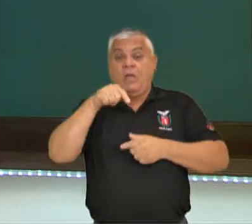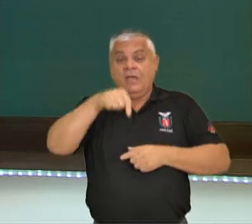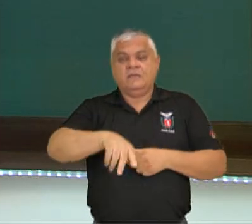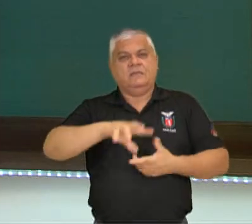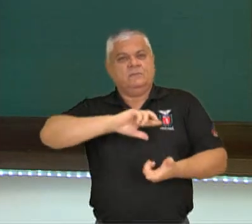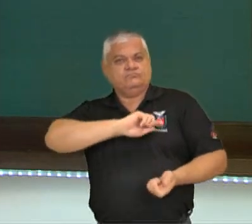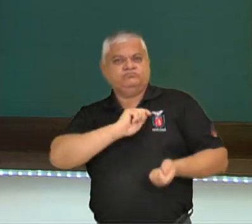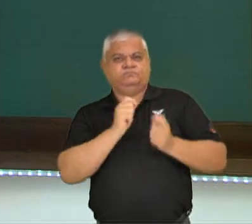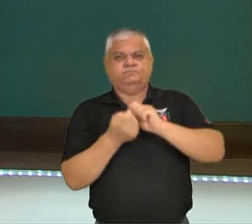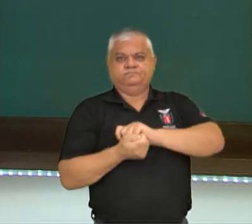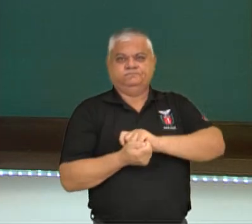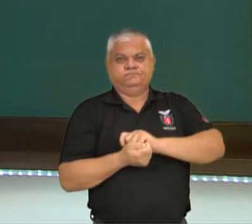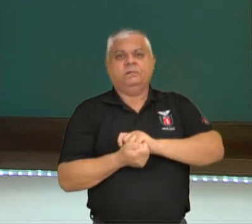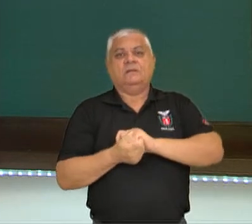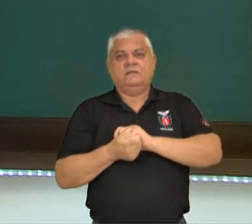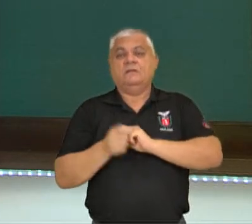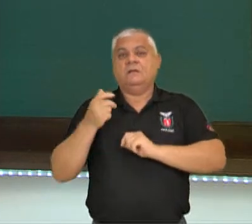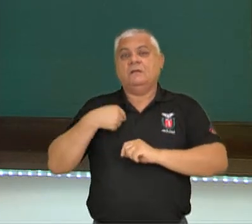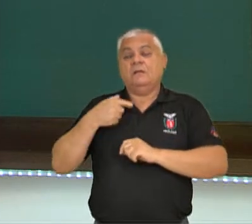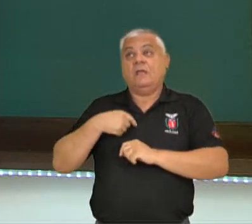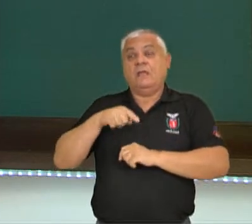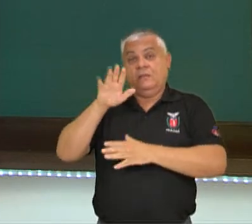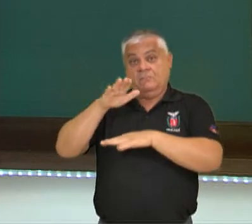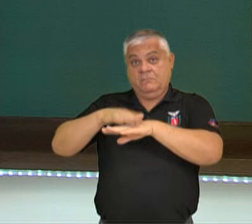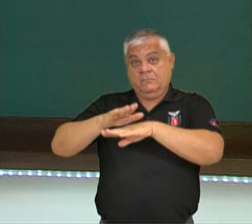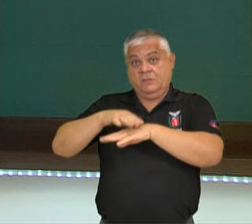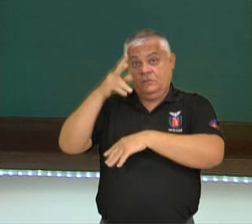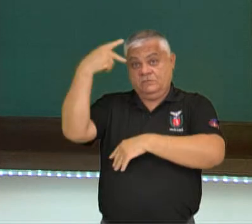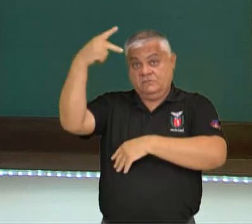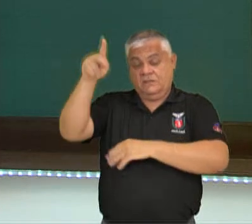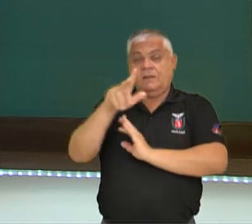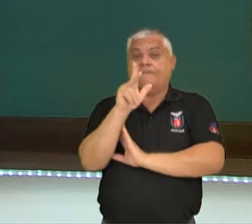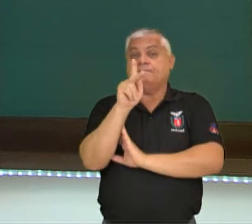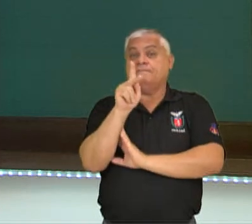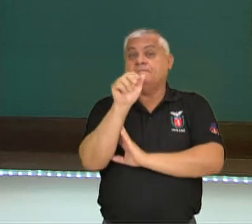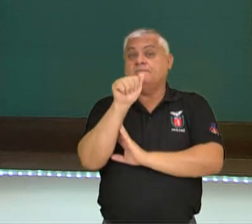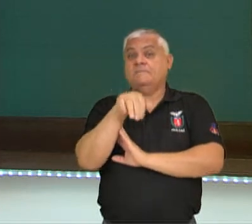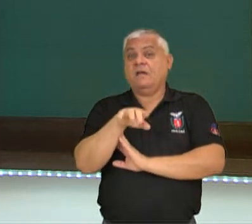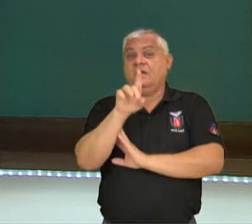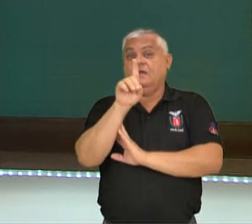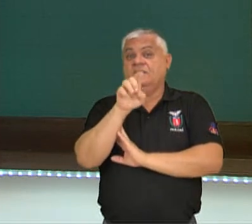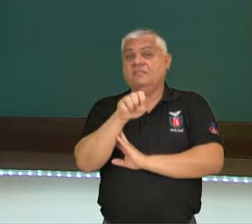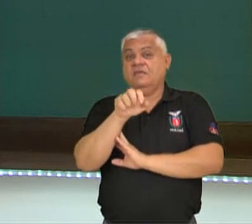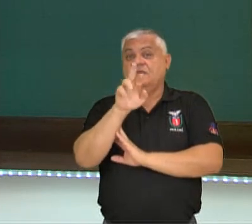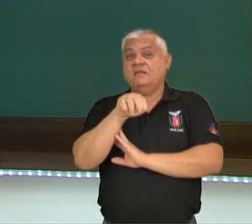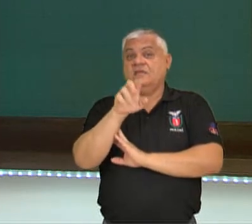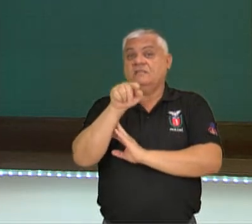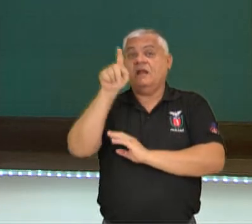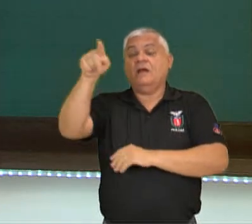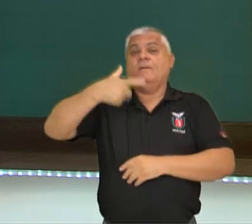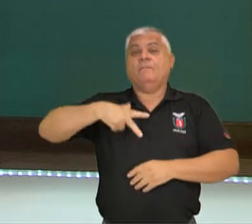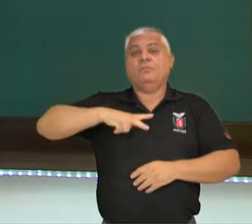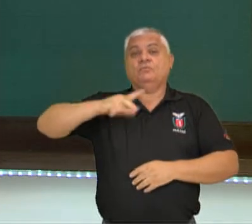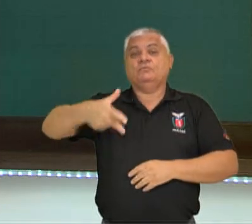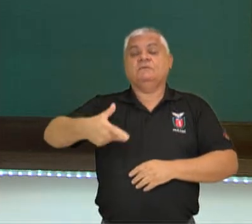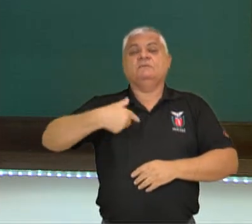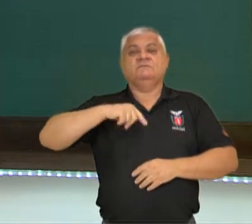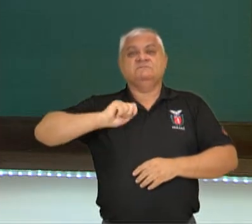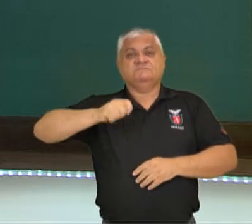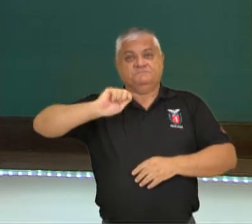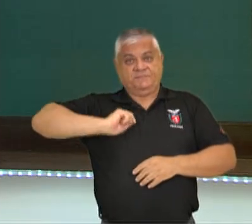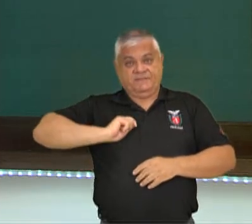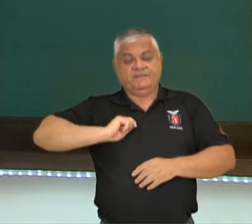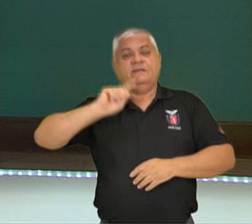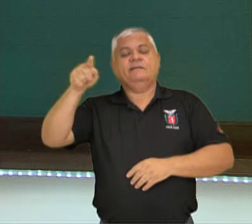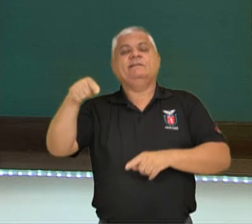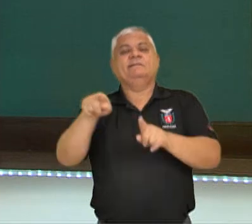aqui ele descende, né, da pandereta dos portugueses e dos espanhóis. E a gente viu